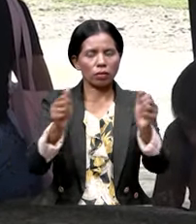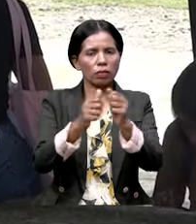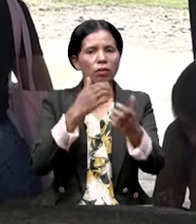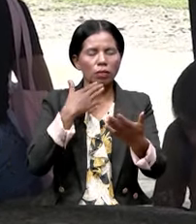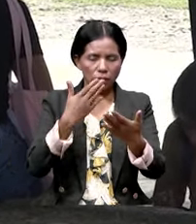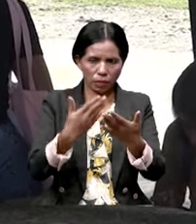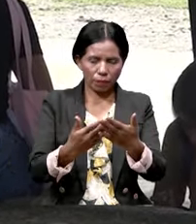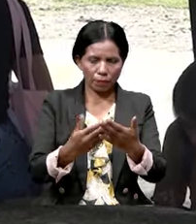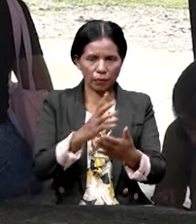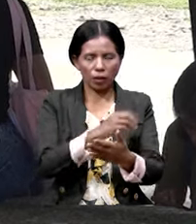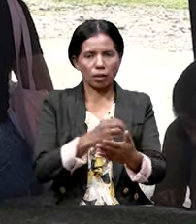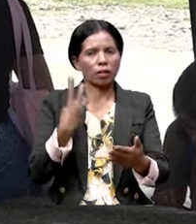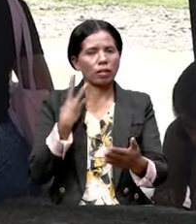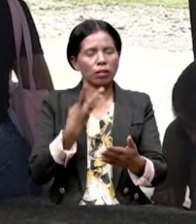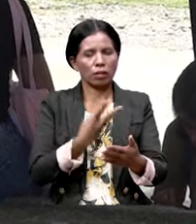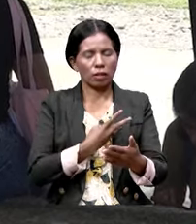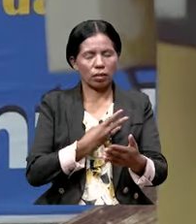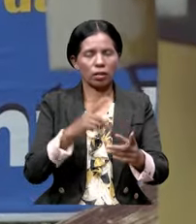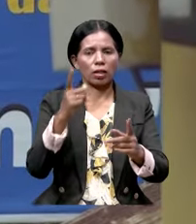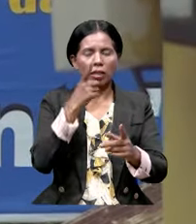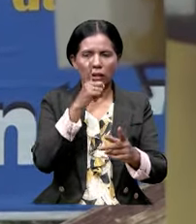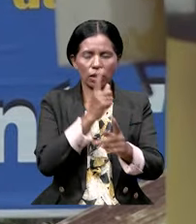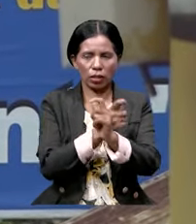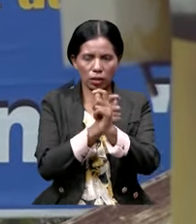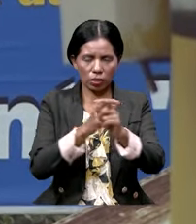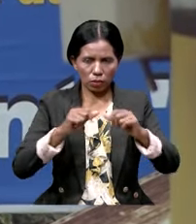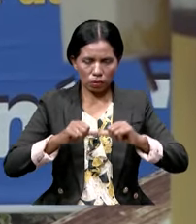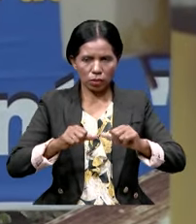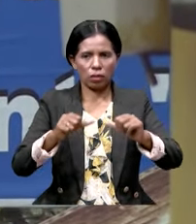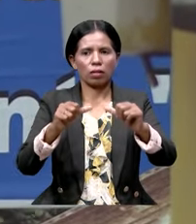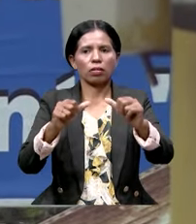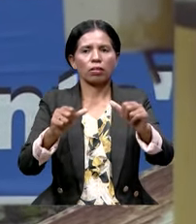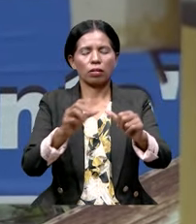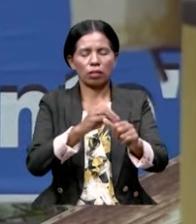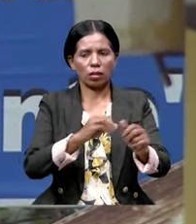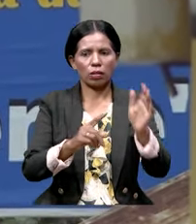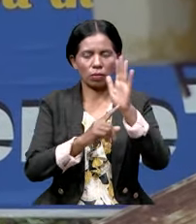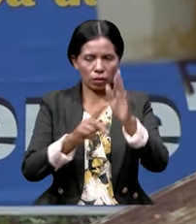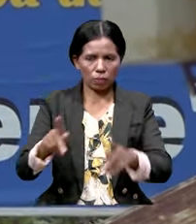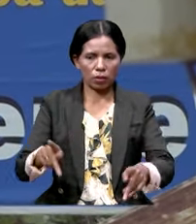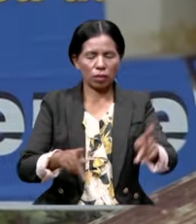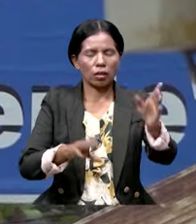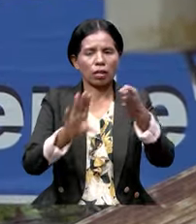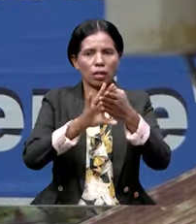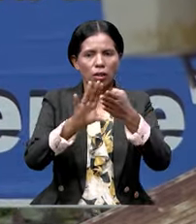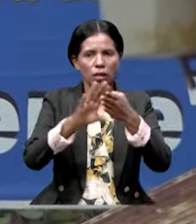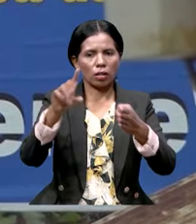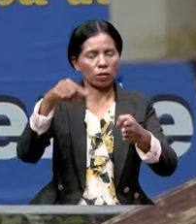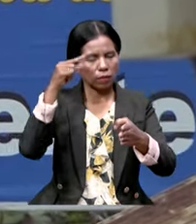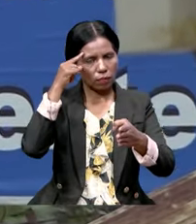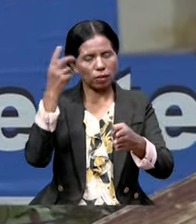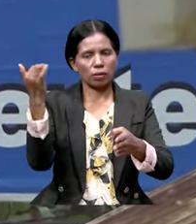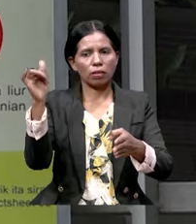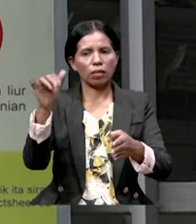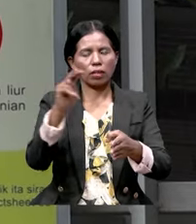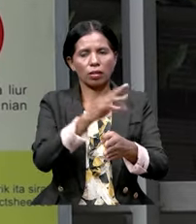Enquanto ero ortografia lian oficial teto continua na clecar e a aviso público, no carta oficial governo nian sira.